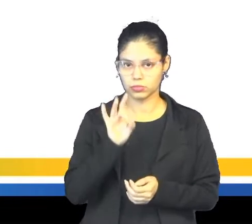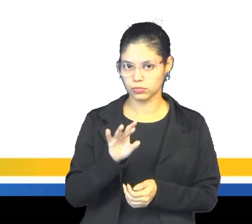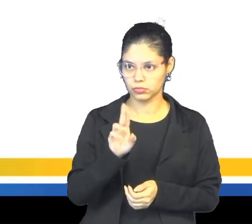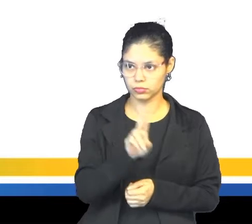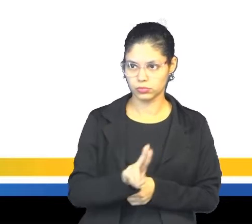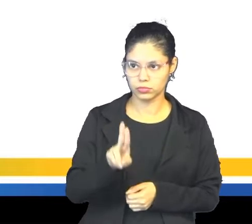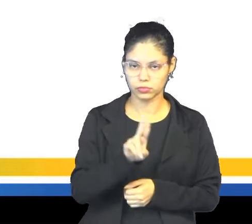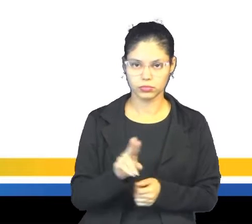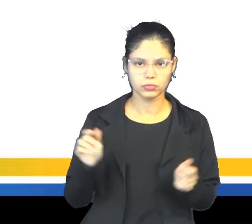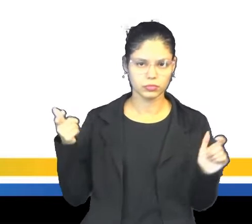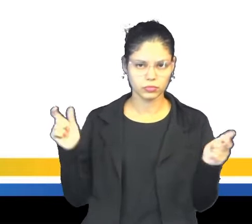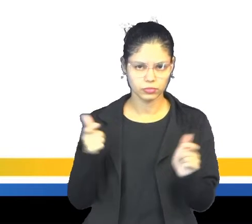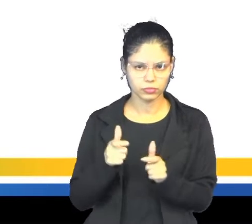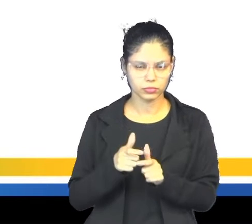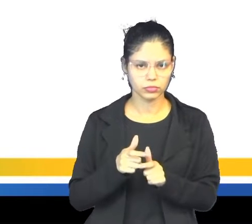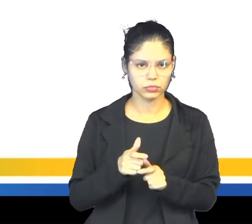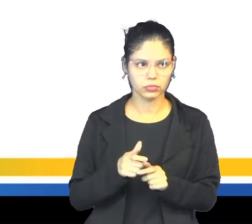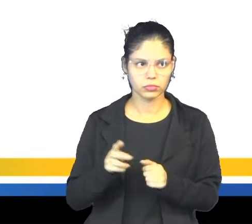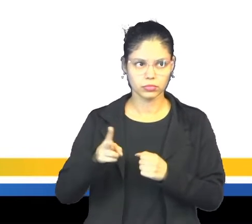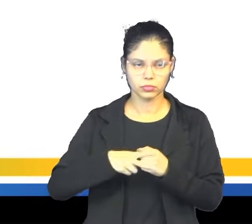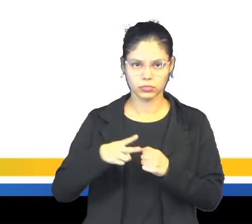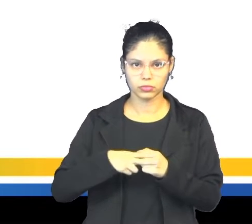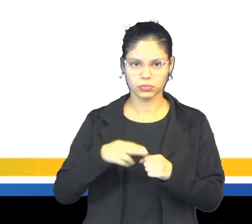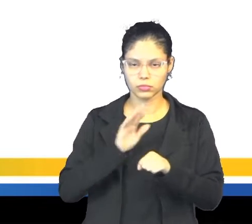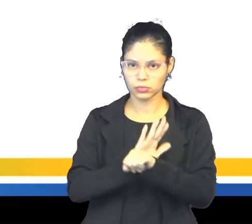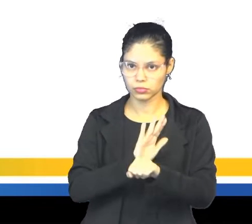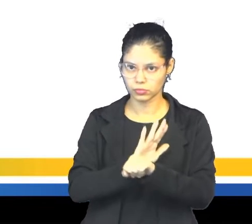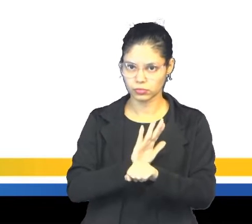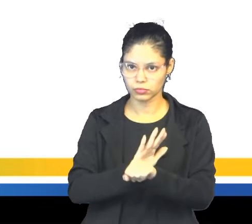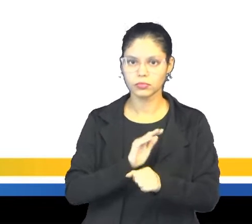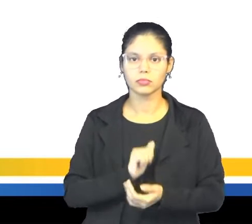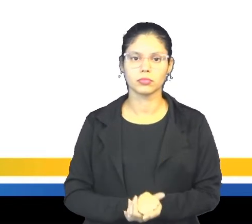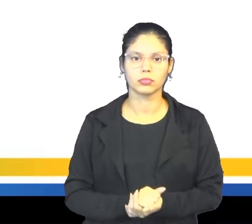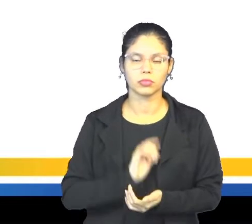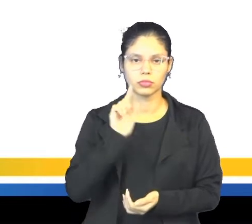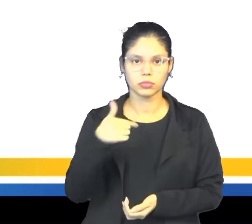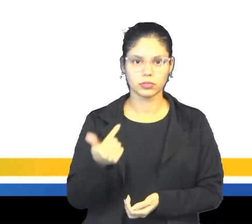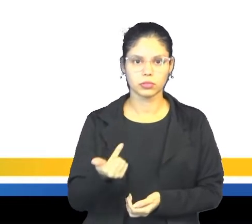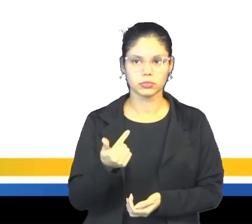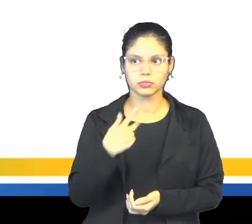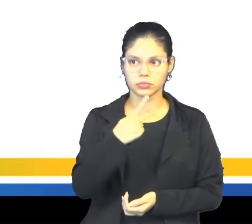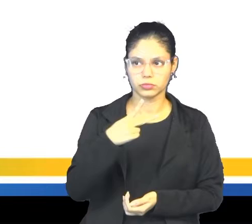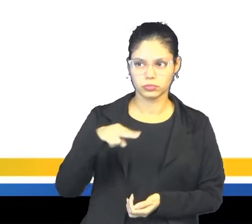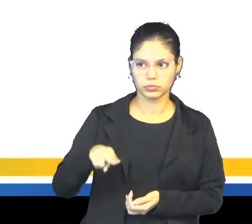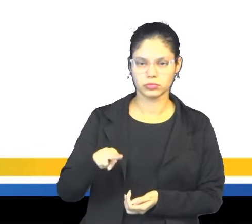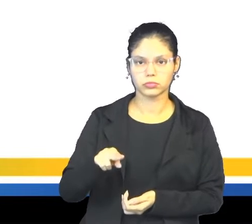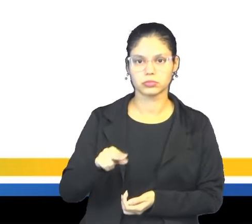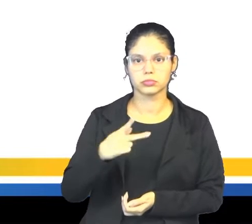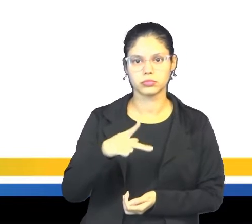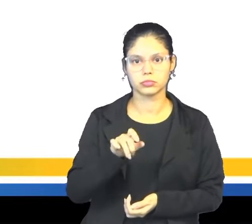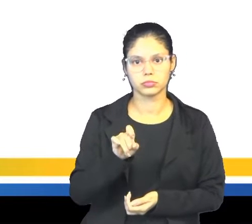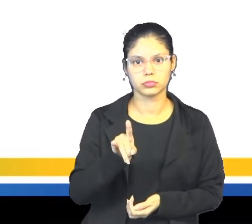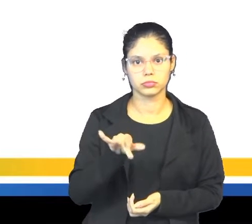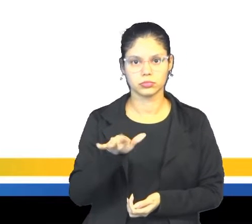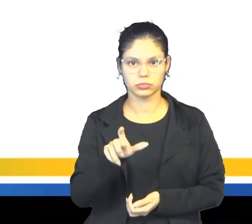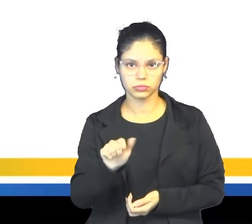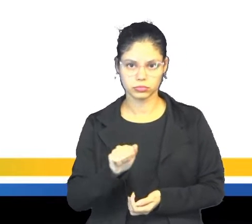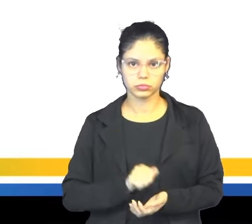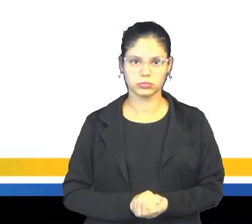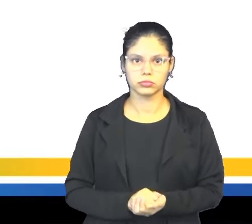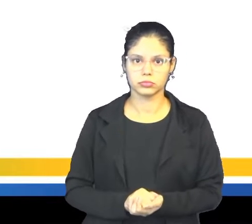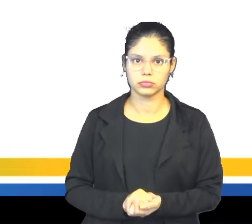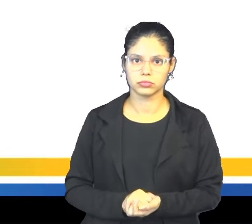formas contraídas do verbo auxiliar will, né? E depois de pronomes pessoais. Nós temos ali a primeira,